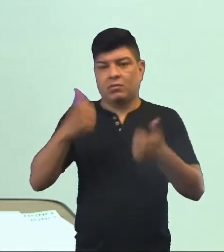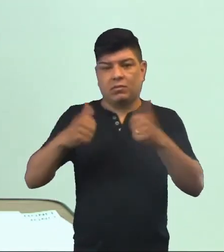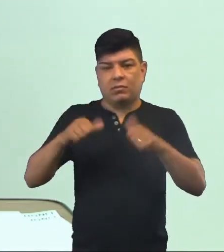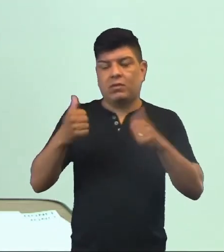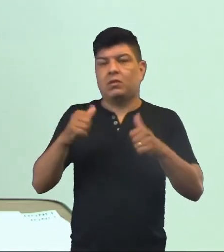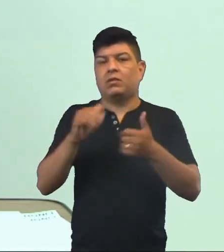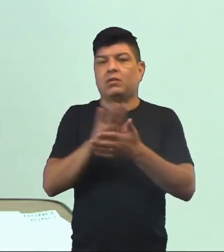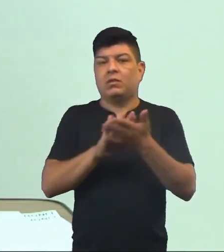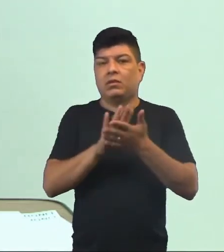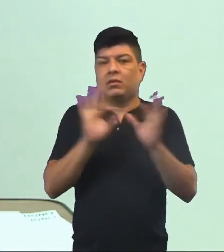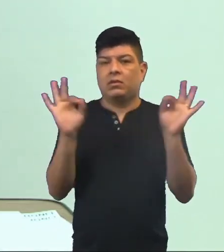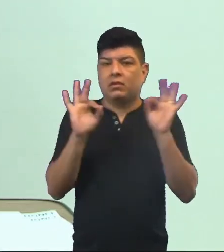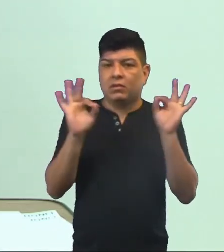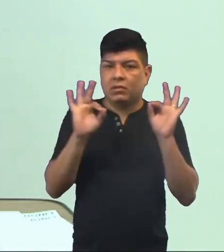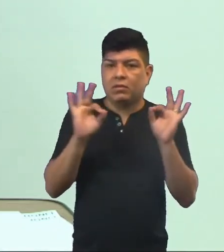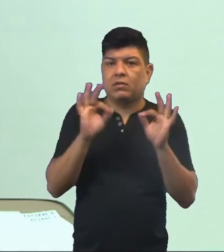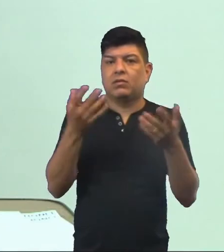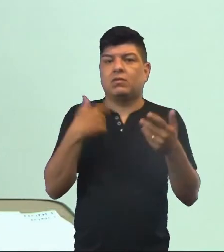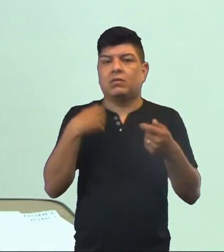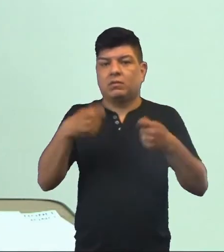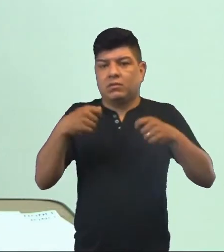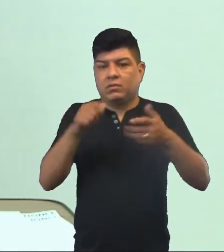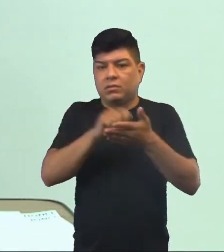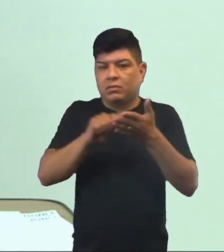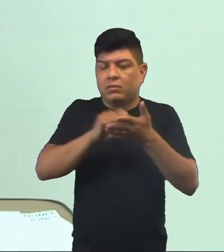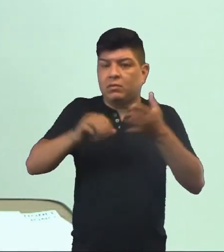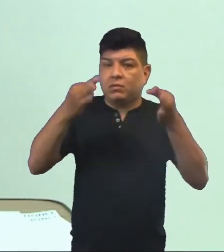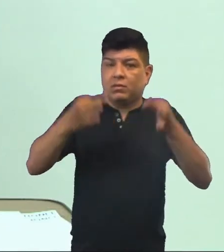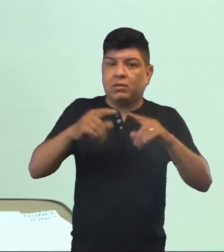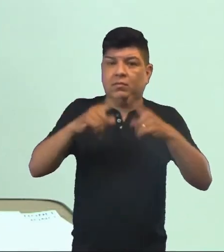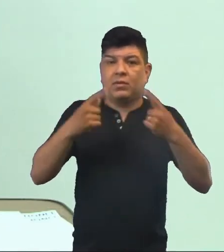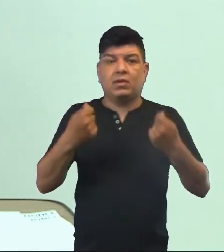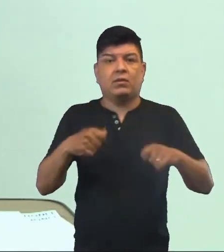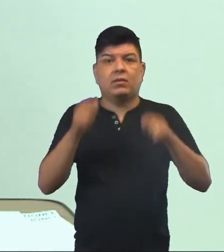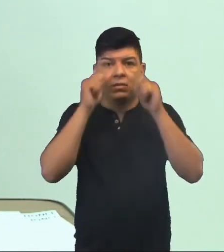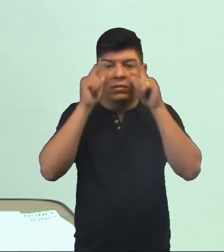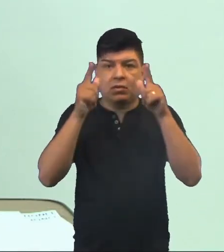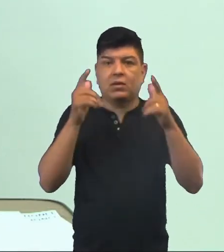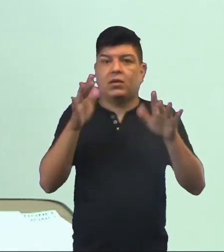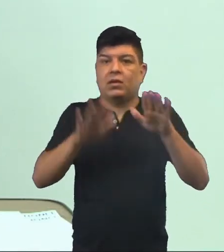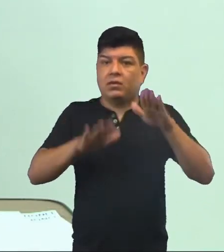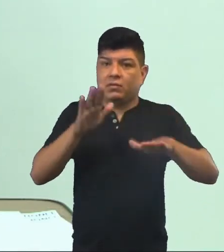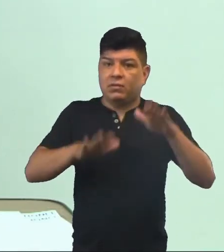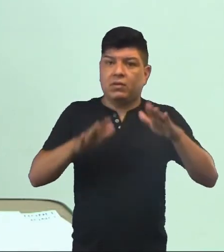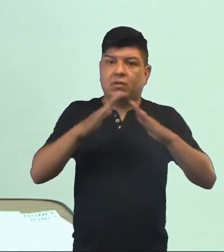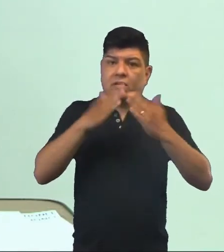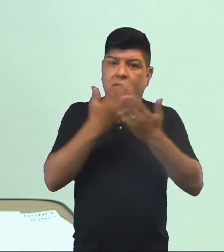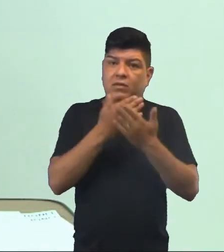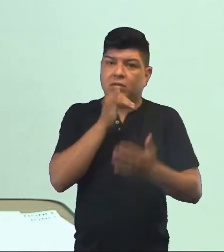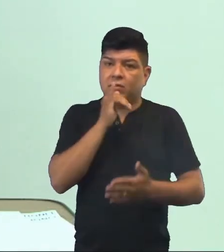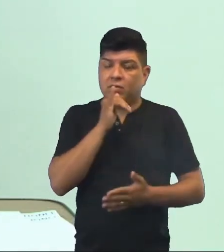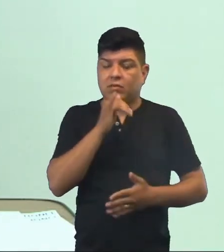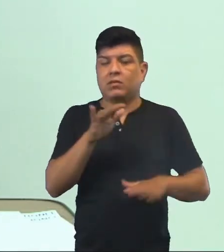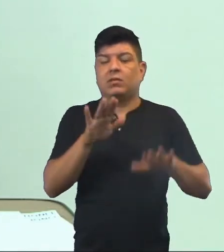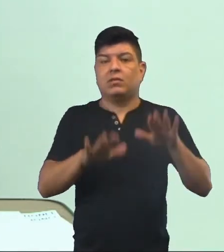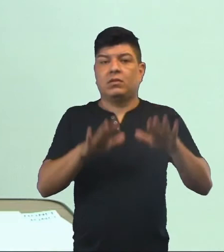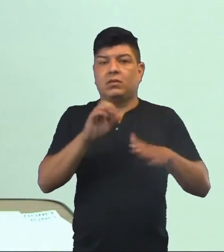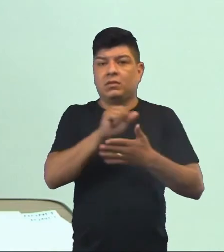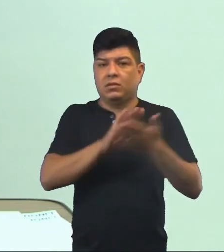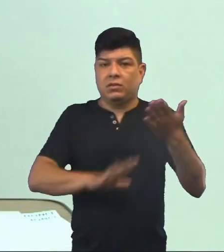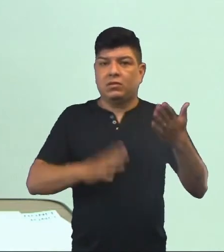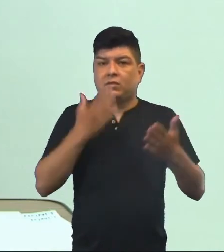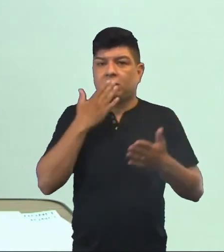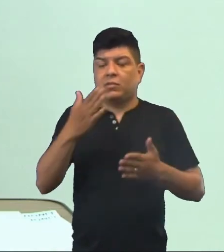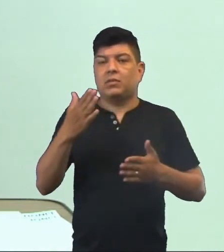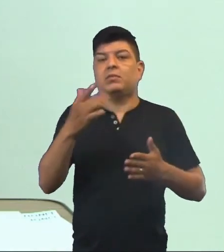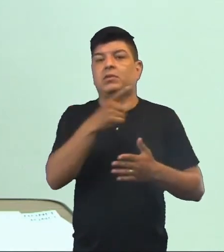avaliação, e nenhuma atividade que requer uma escrita correta. Mas eu preciso me atentar em situações, como na escola, por exemplo, em atividades que